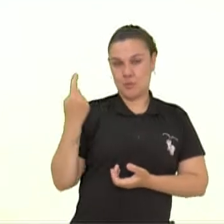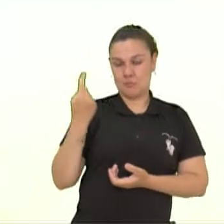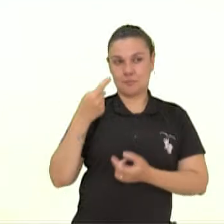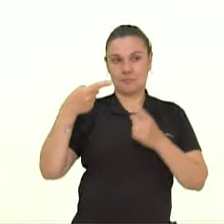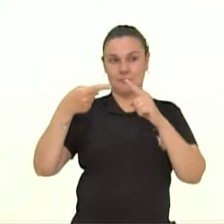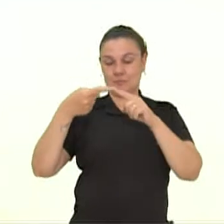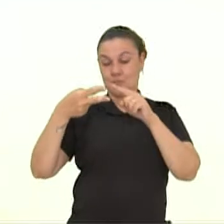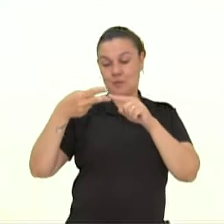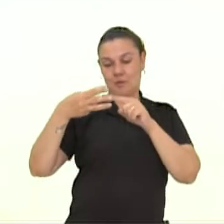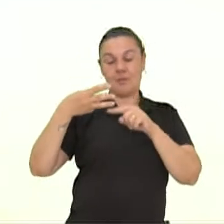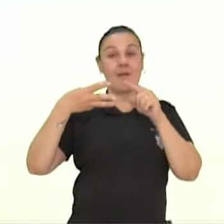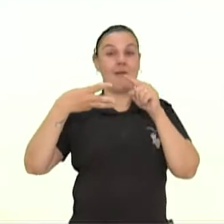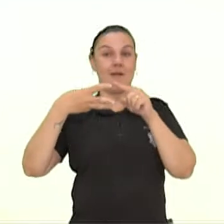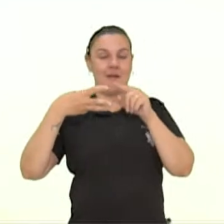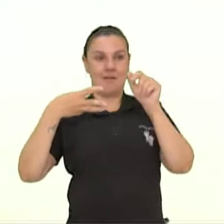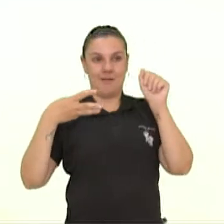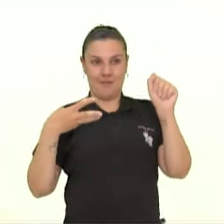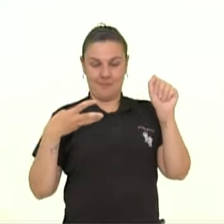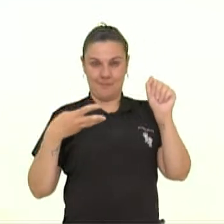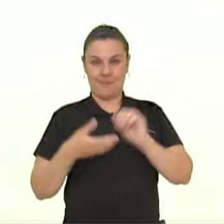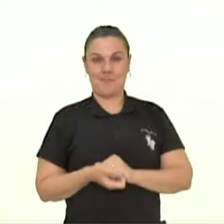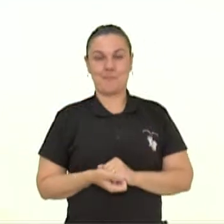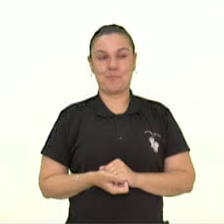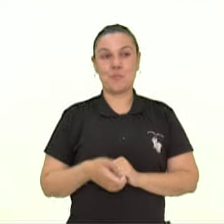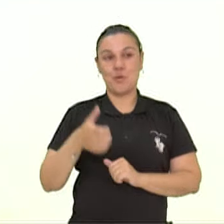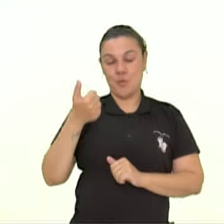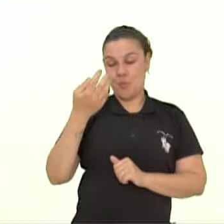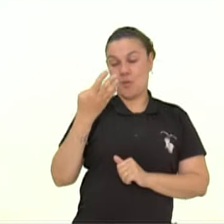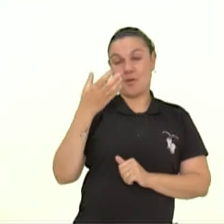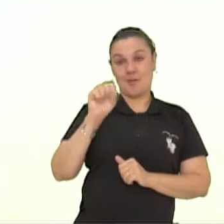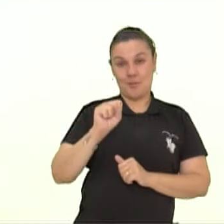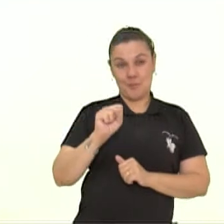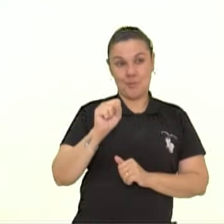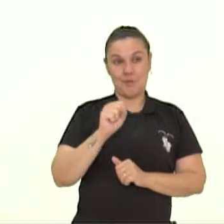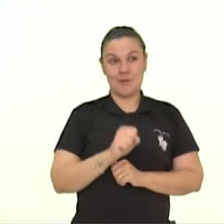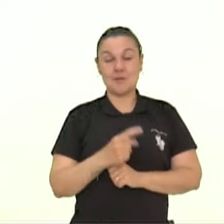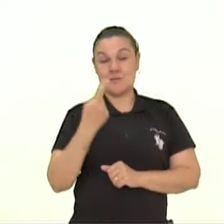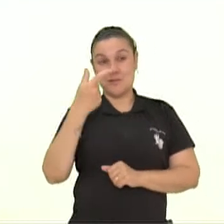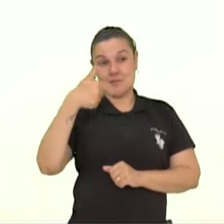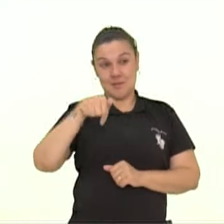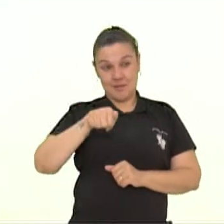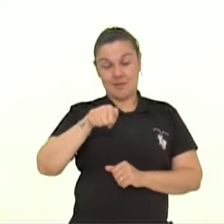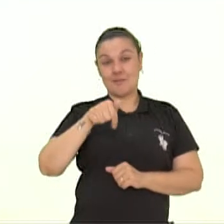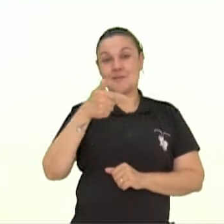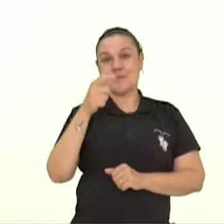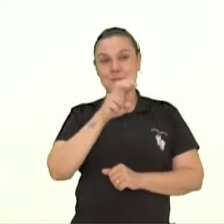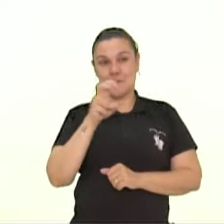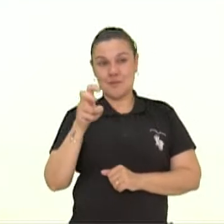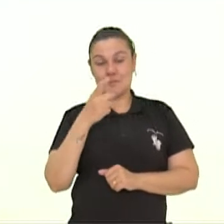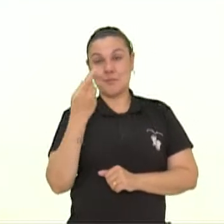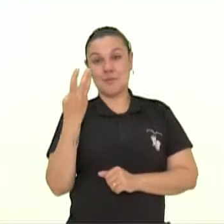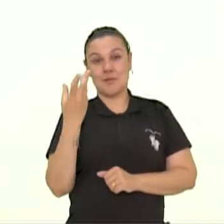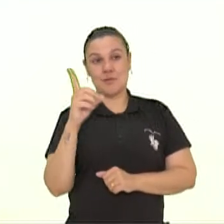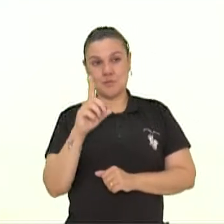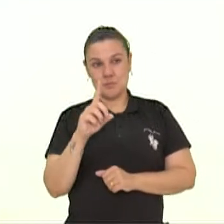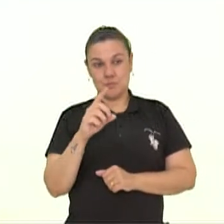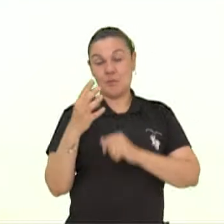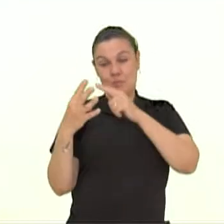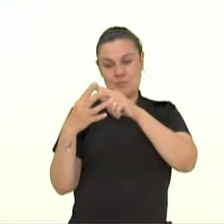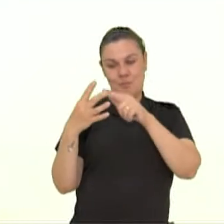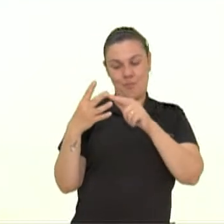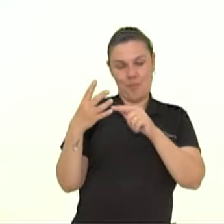hoje. Em um treinamento de salto em altura, os atletas realizaram 4 saltos cada